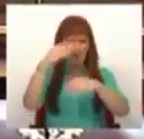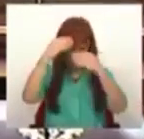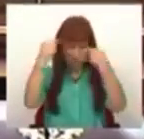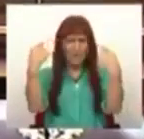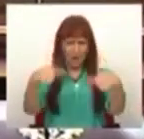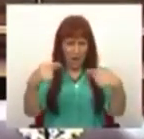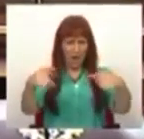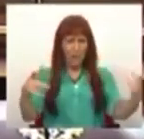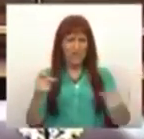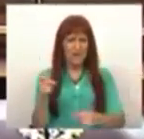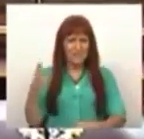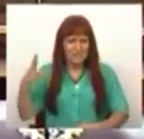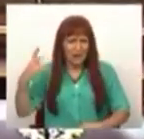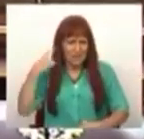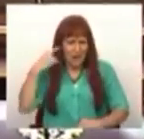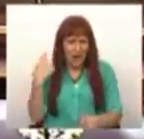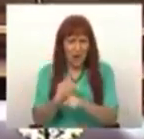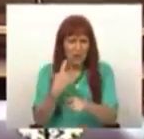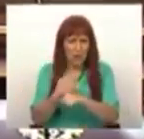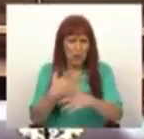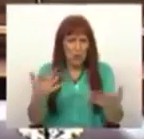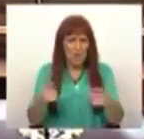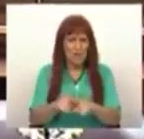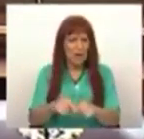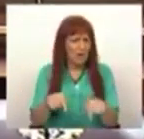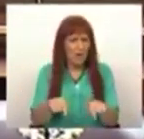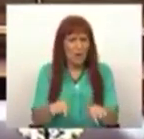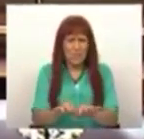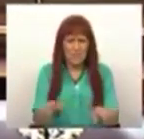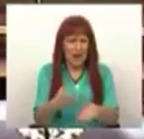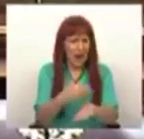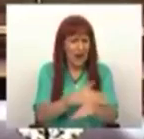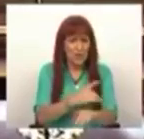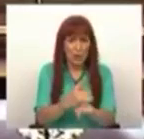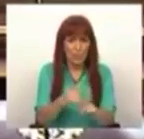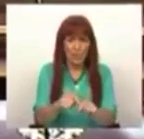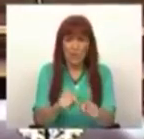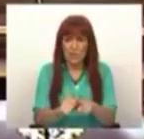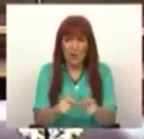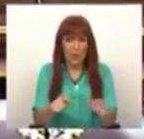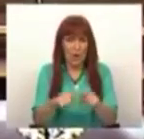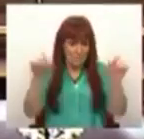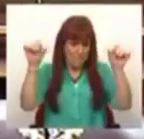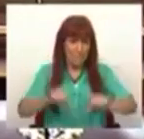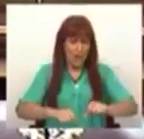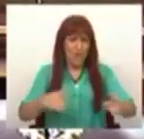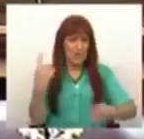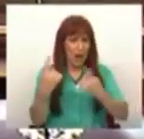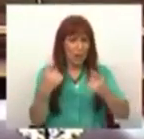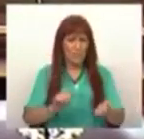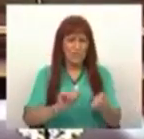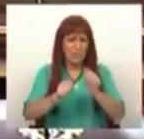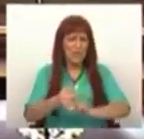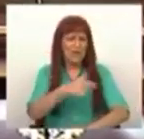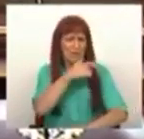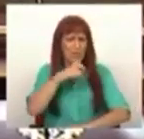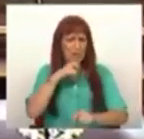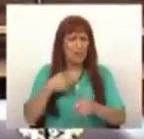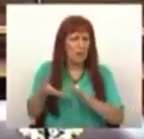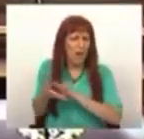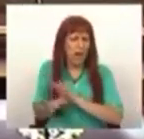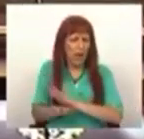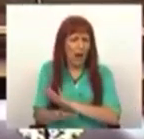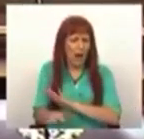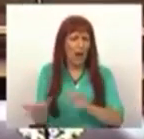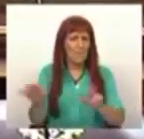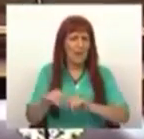esquecimento. 3 anos depois, as coisas só não ficaram como de antes, porque, em alguns casos, ficaram pior. A mudança prometida ficou na gaveta.